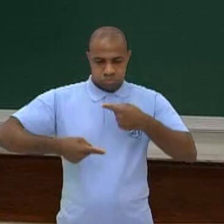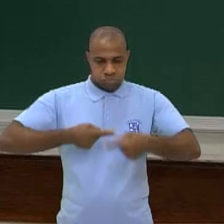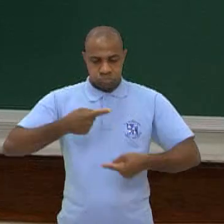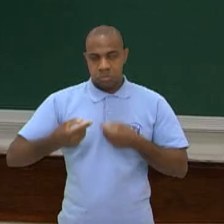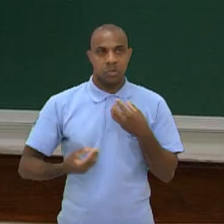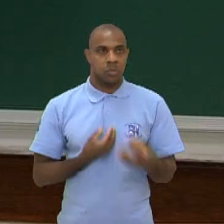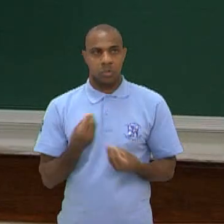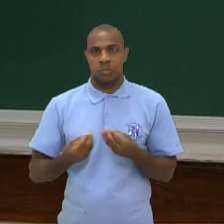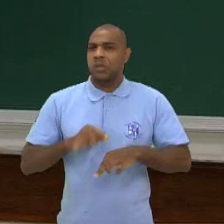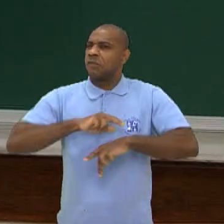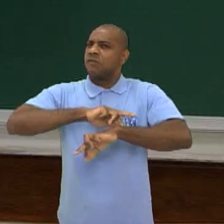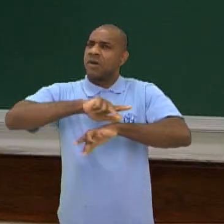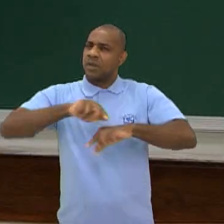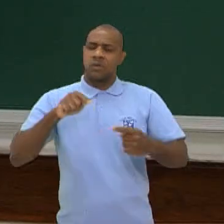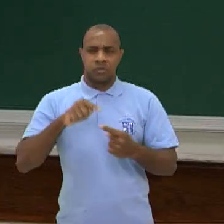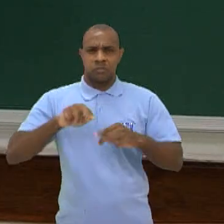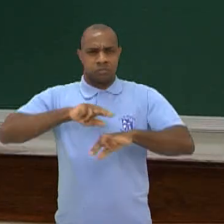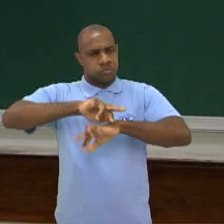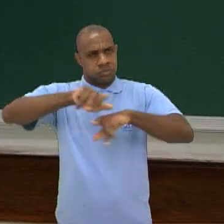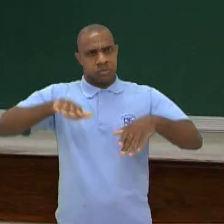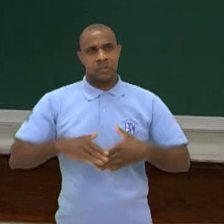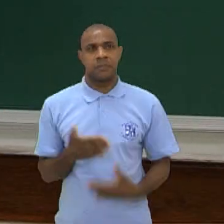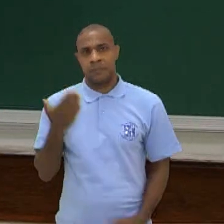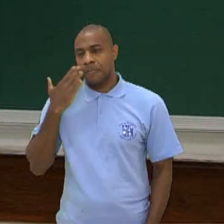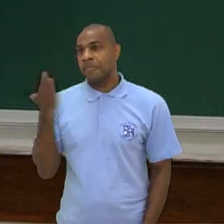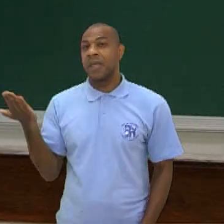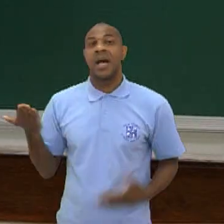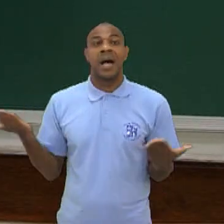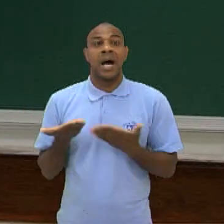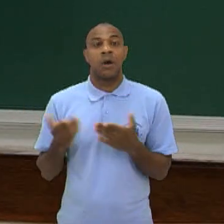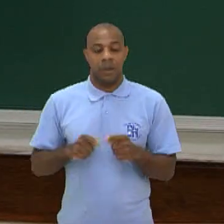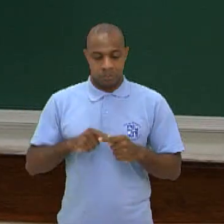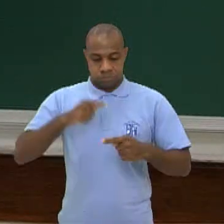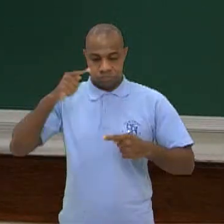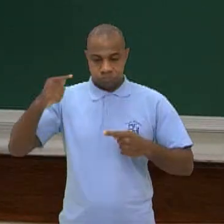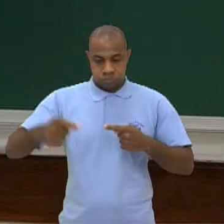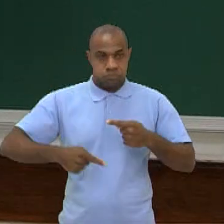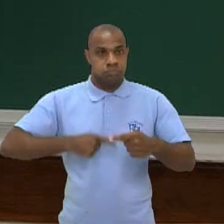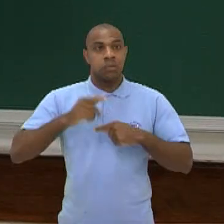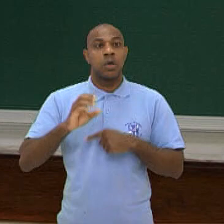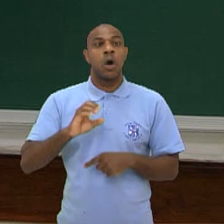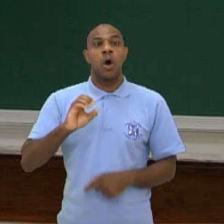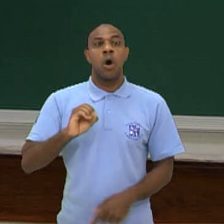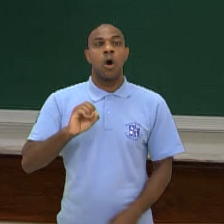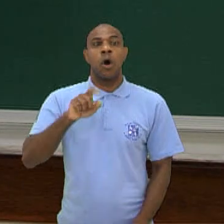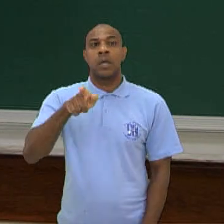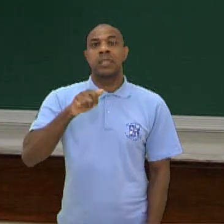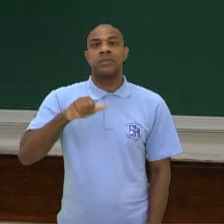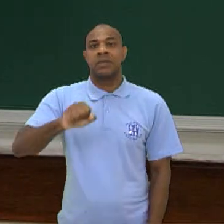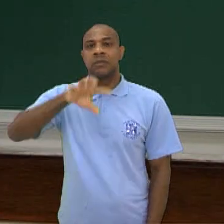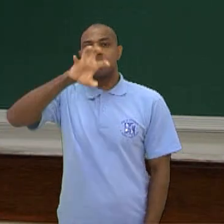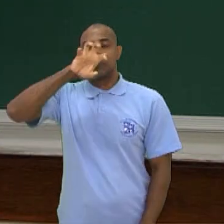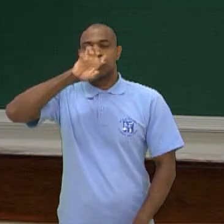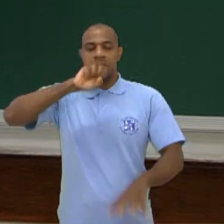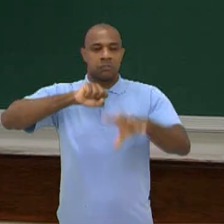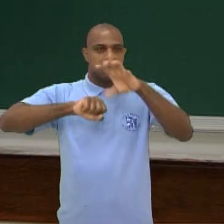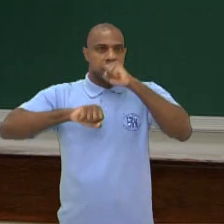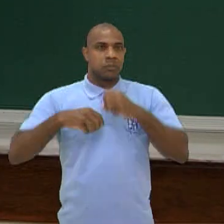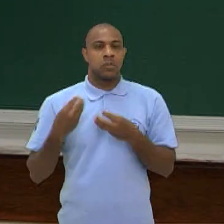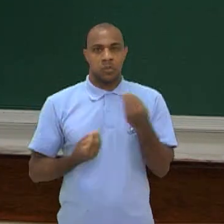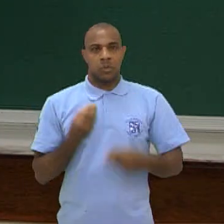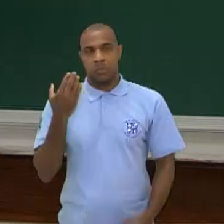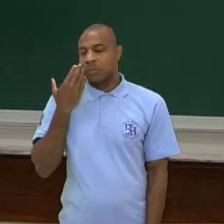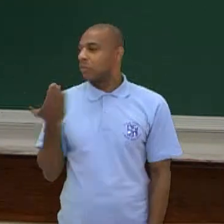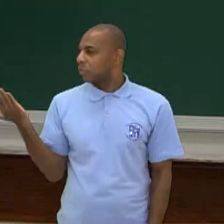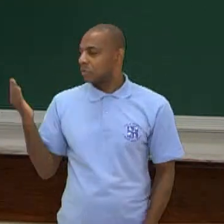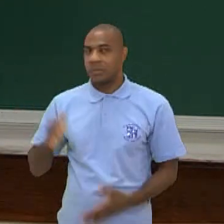vulcões, queima de combustíveis fósseis. Agora a gente vai entrar no ciclo do oxigênio, que também está relacionado, porque ele também entra ali na fotossíntese. Mas